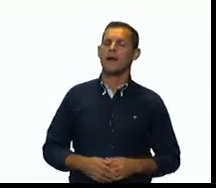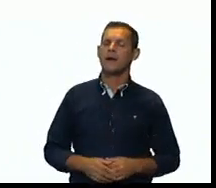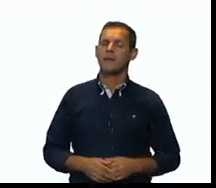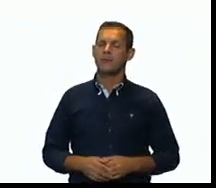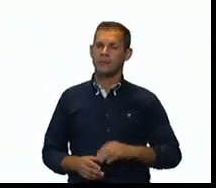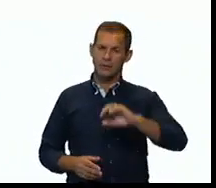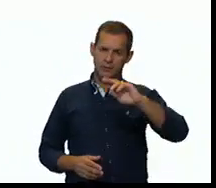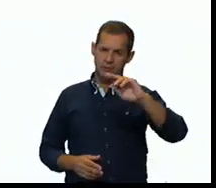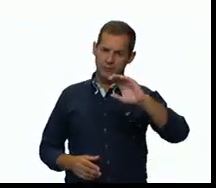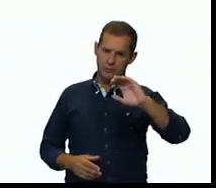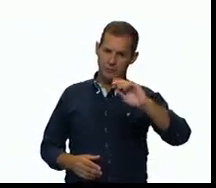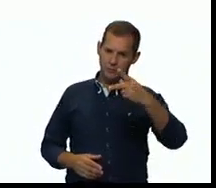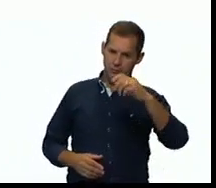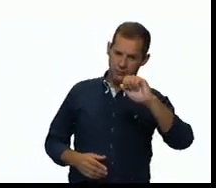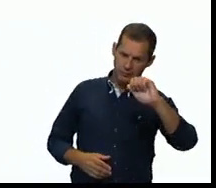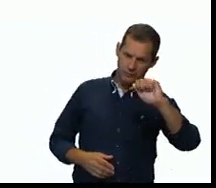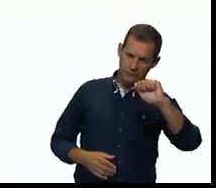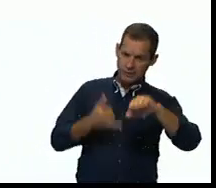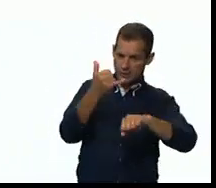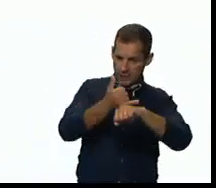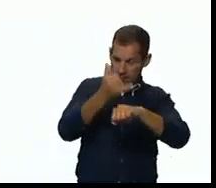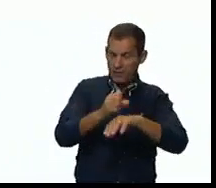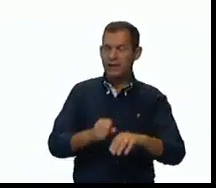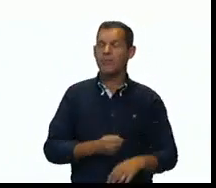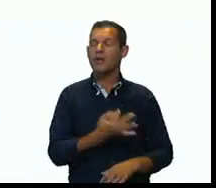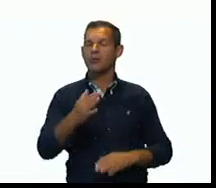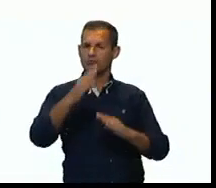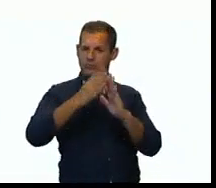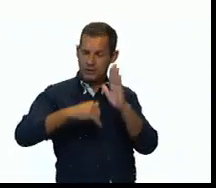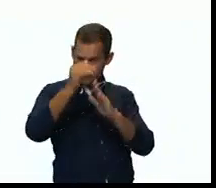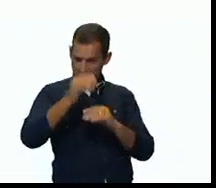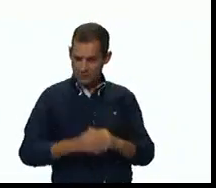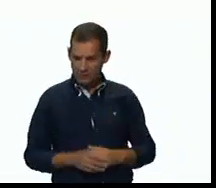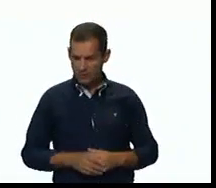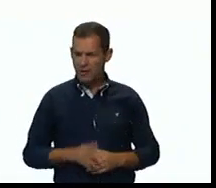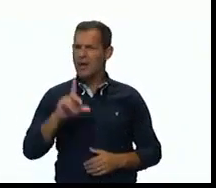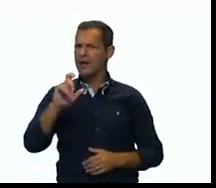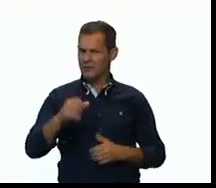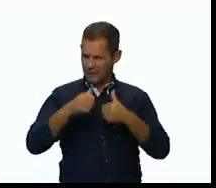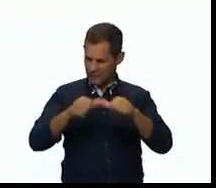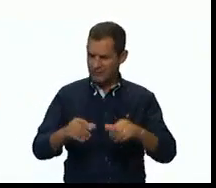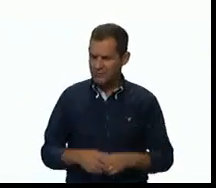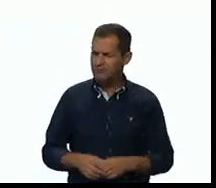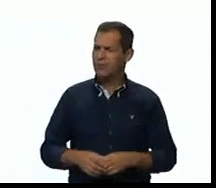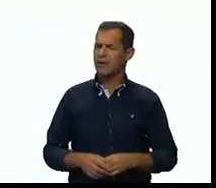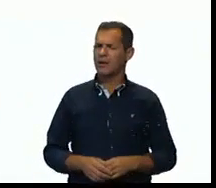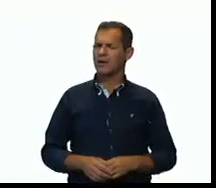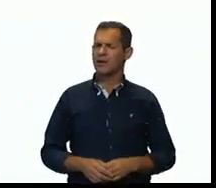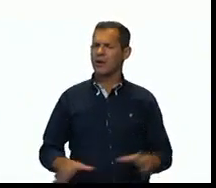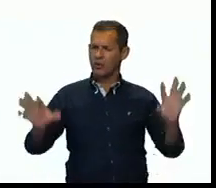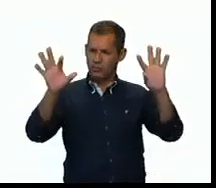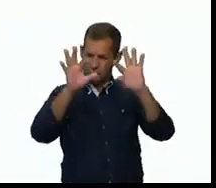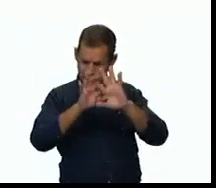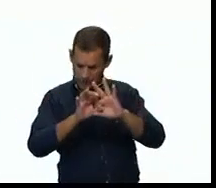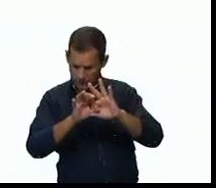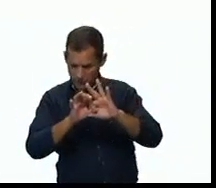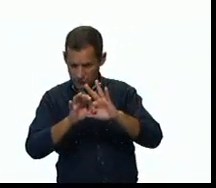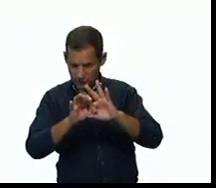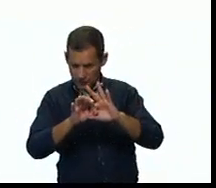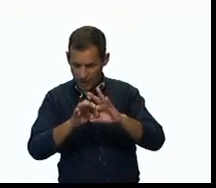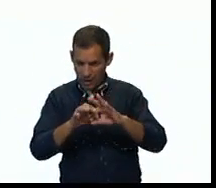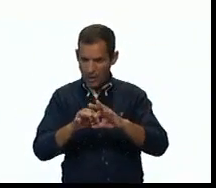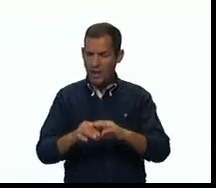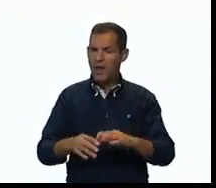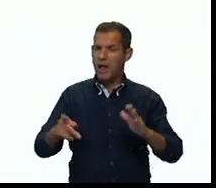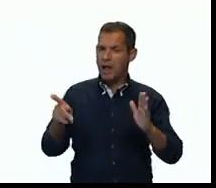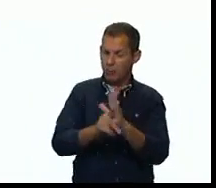chapa metálica? E ainda, a quantidade de tinta, será que ela está diretamente relacionada à área